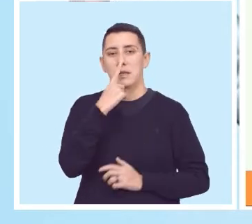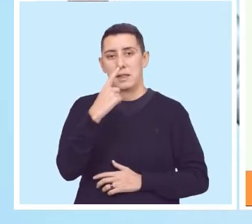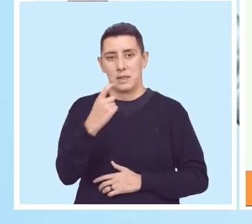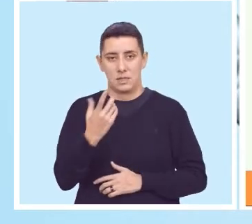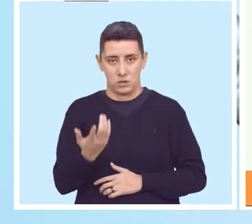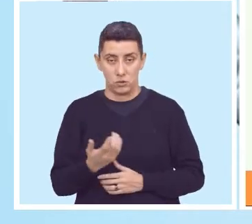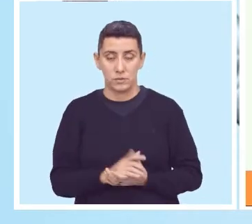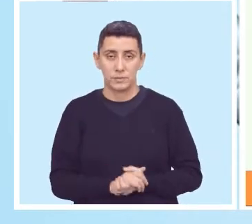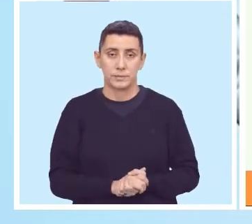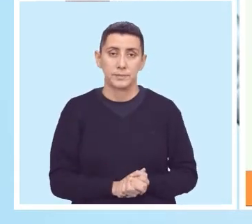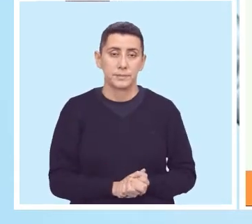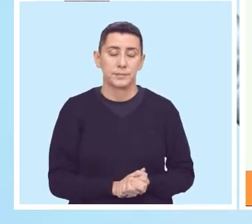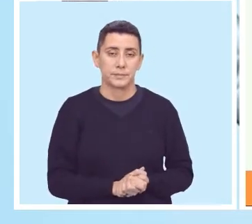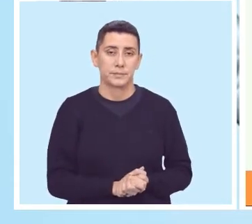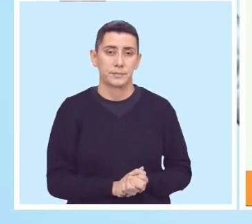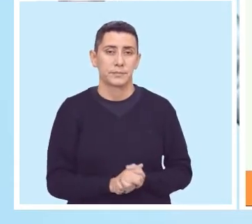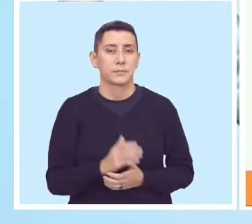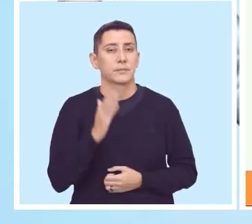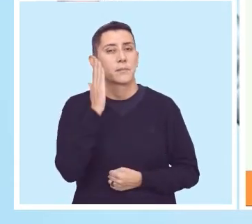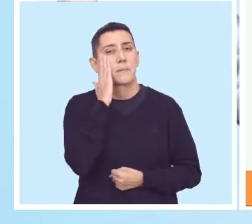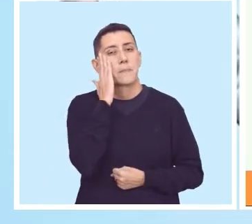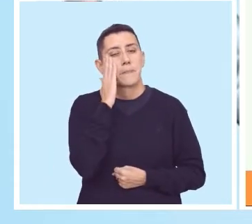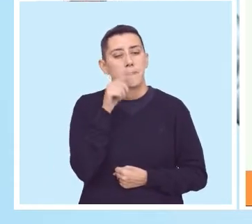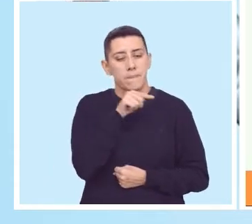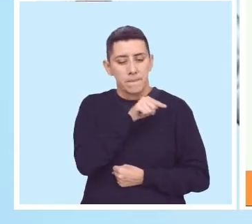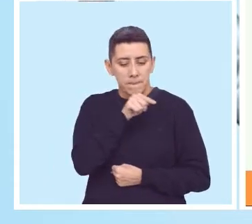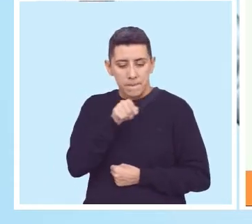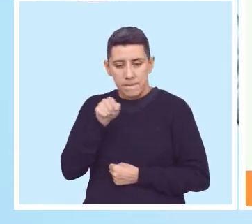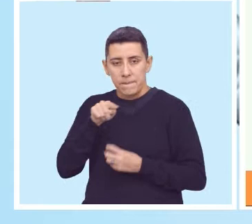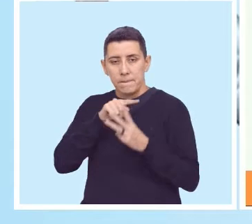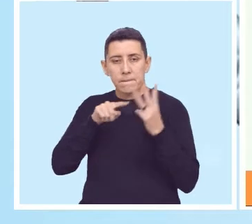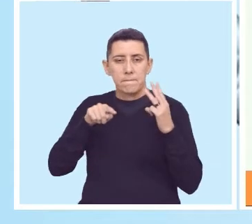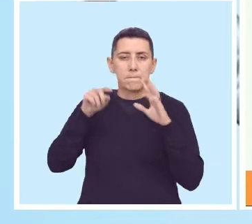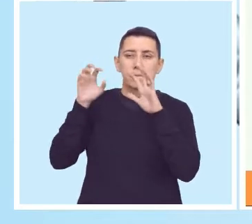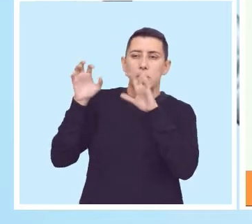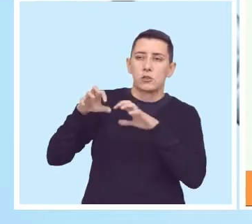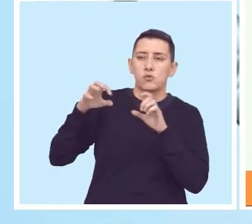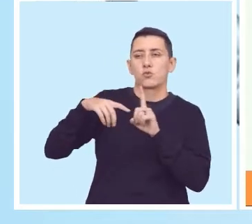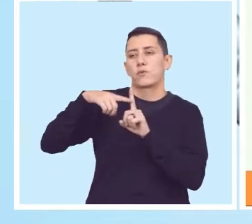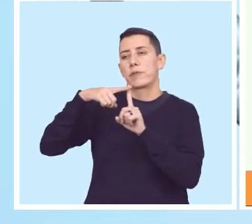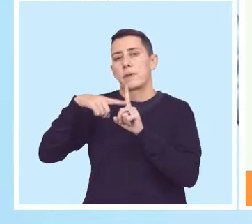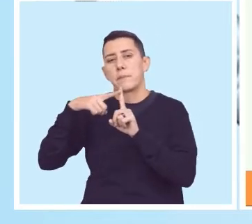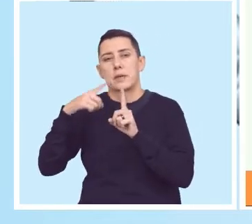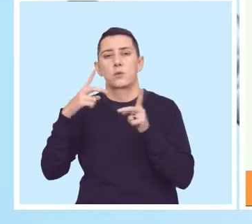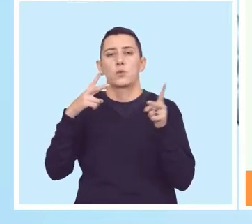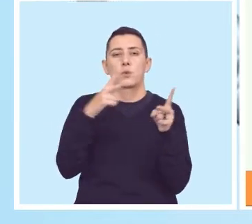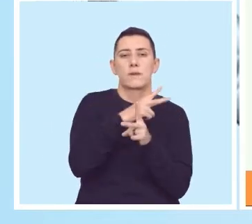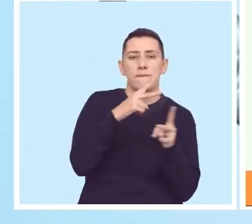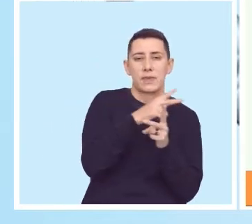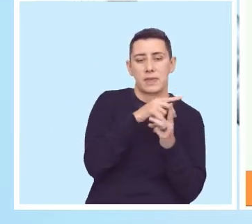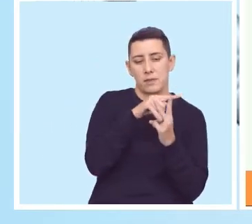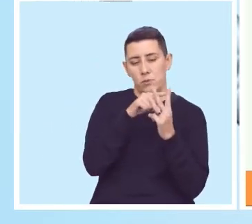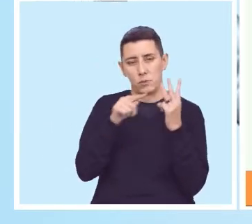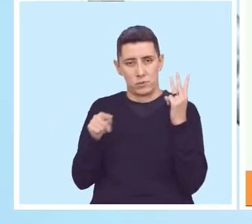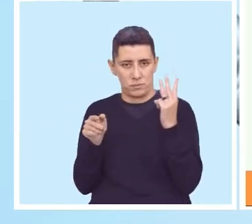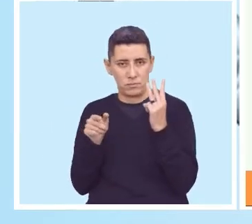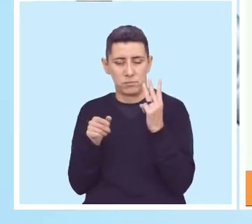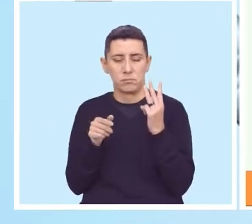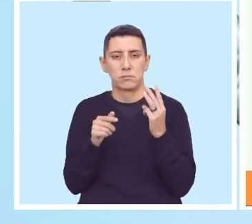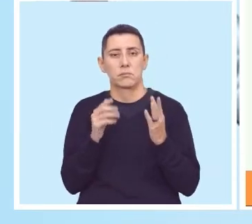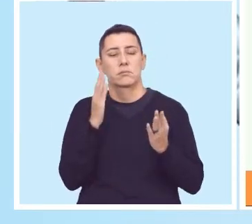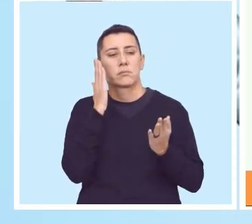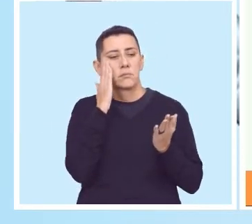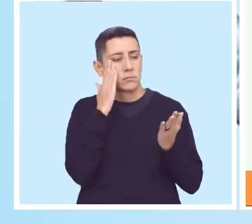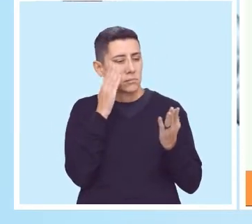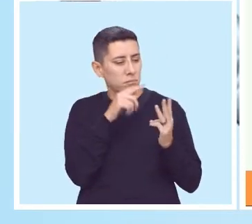essas métricas, né, entre esses indicadores, média de chuva, média de temperatura, velocidade do vento. De